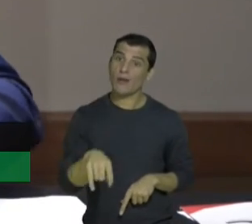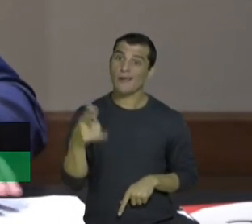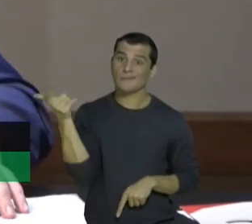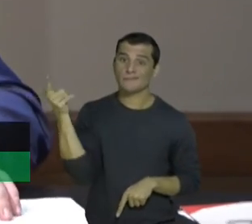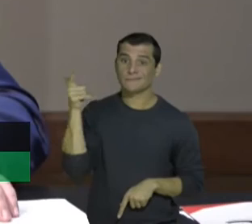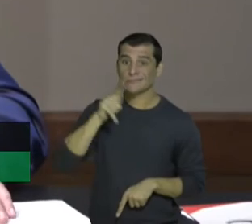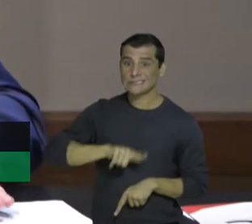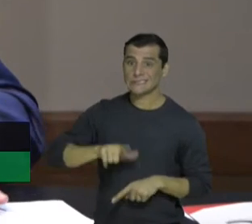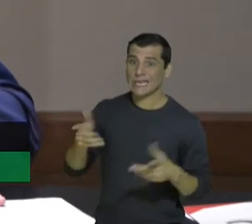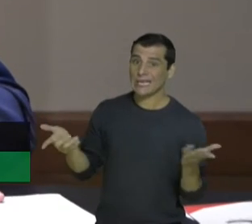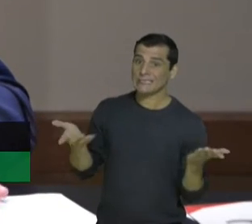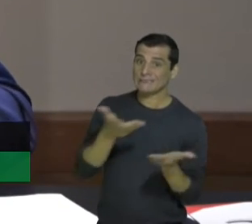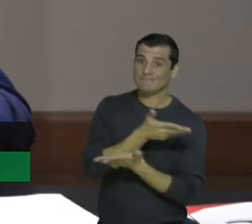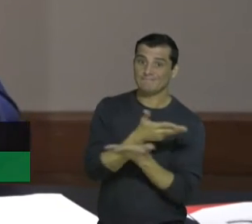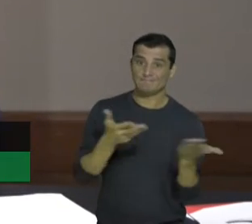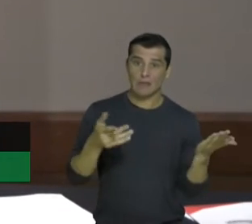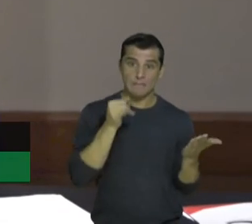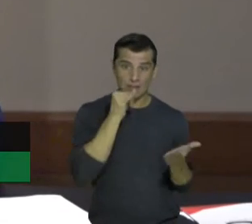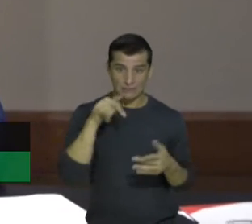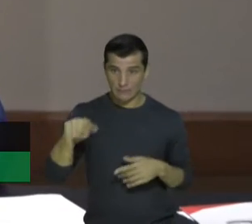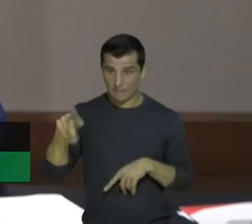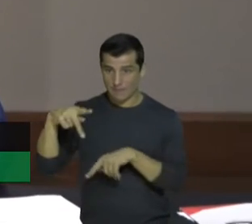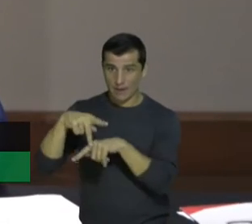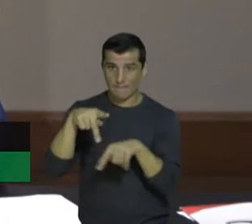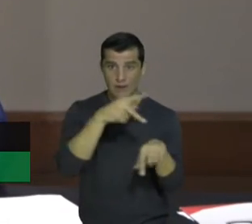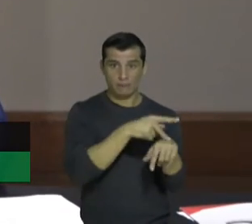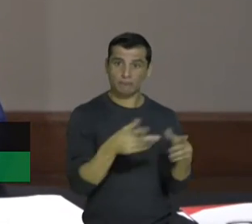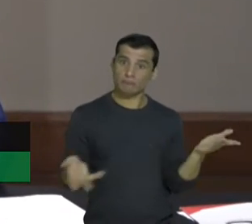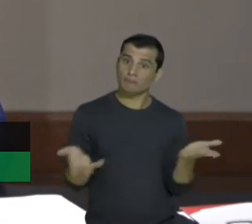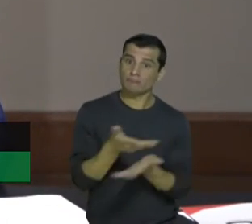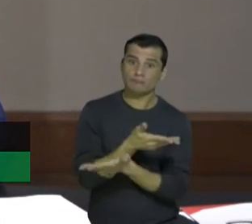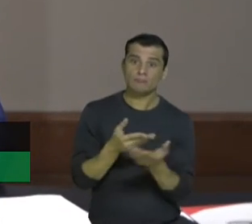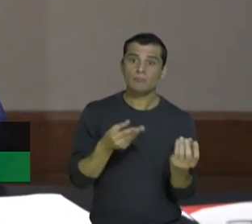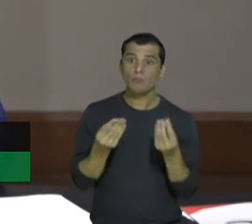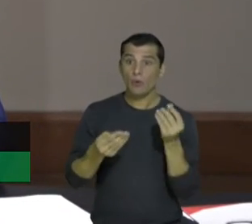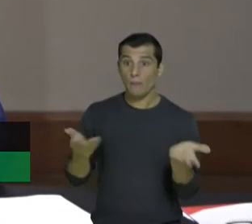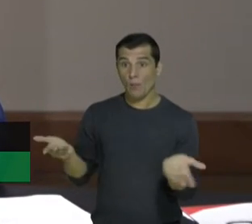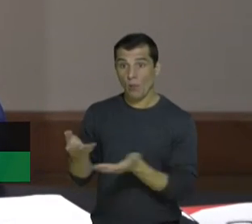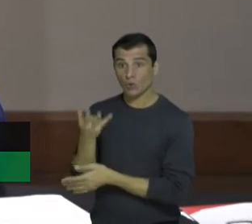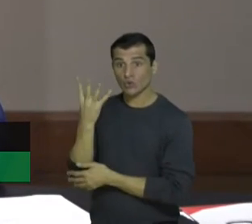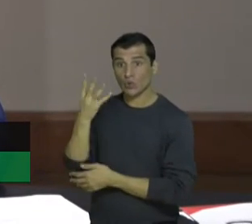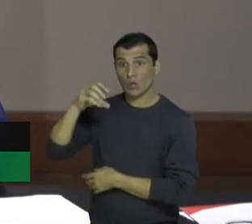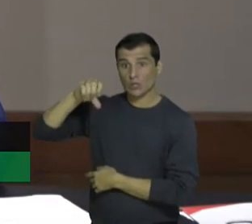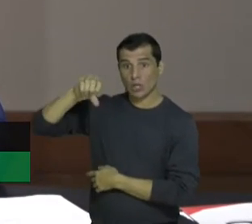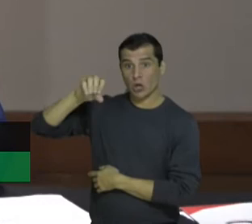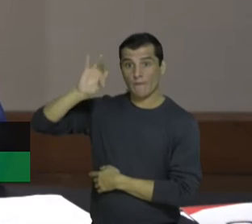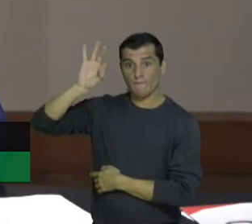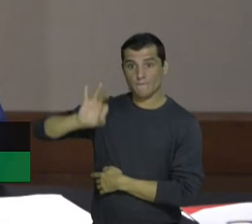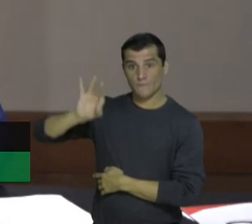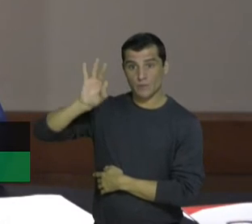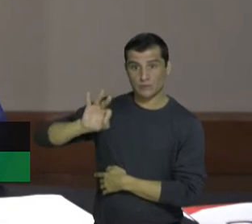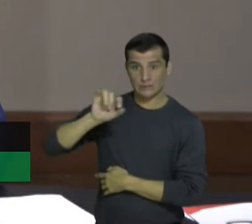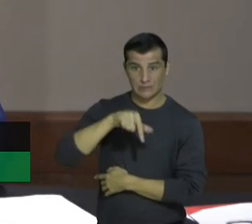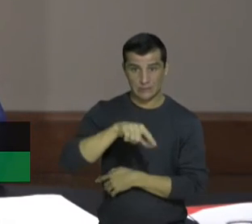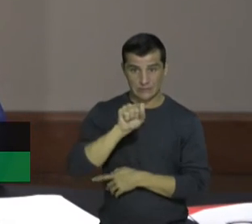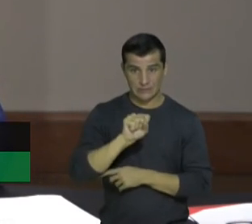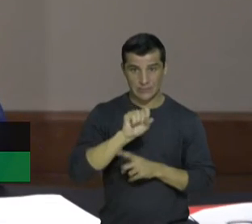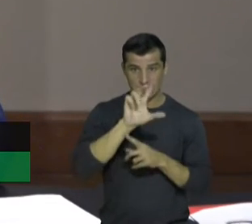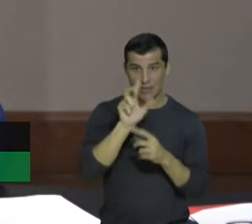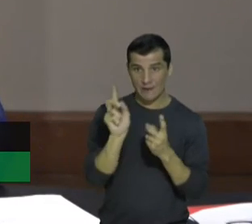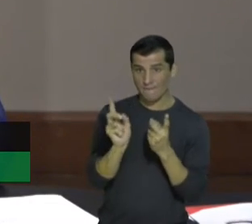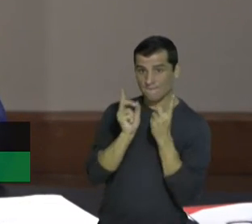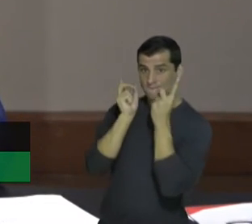eh hoje você já tem 49% de exportações brasileiras paraa União Europeia são de de bens de indústria de